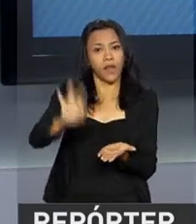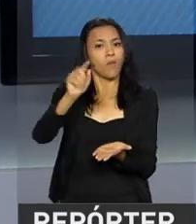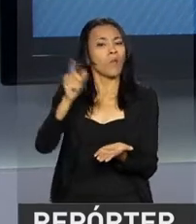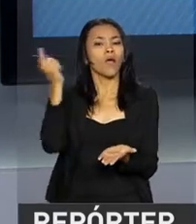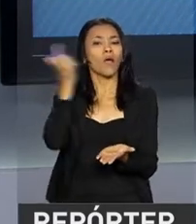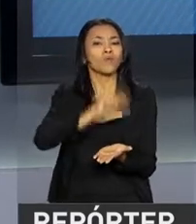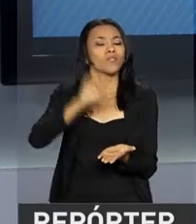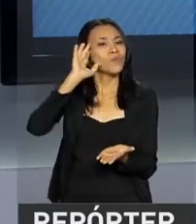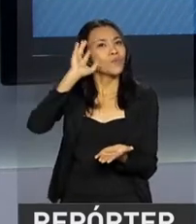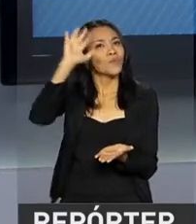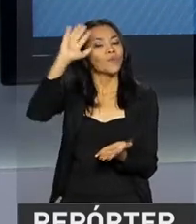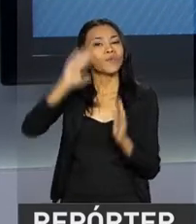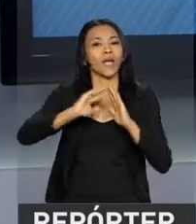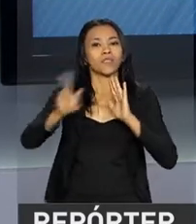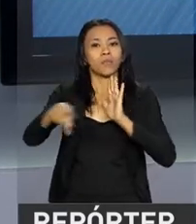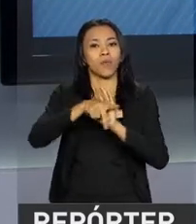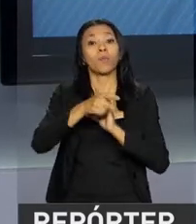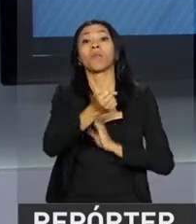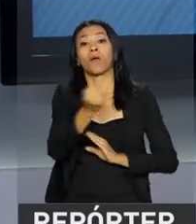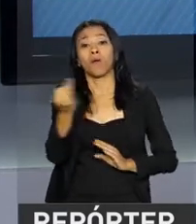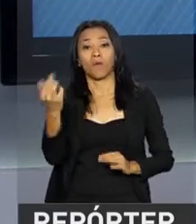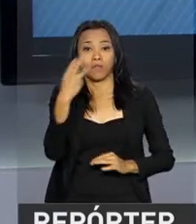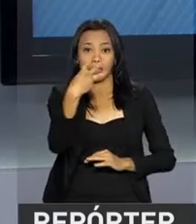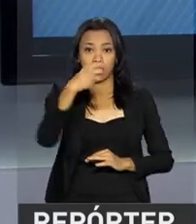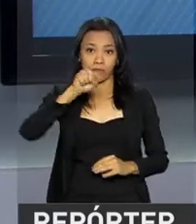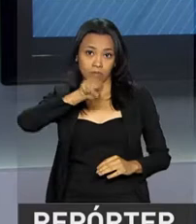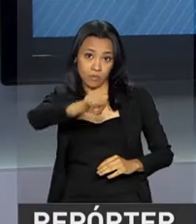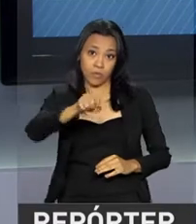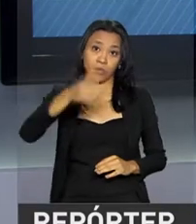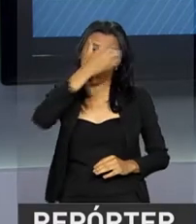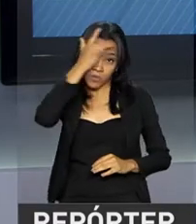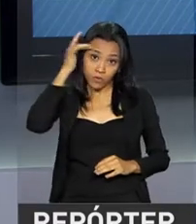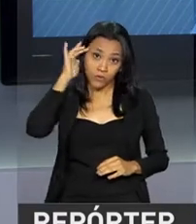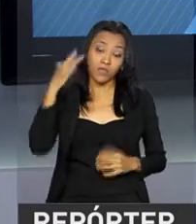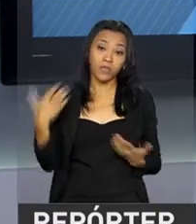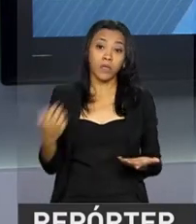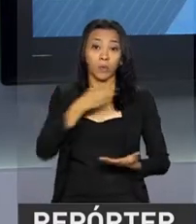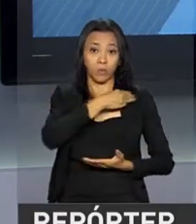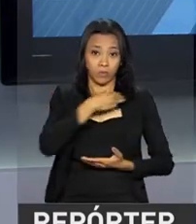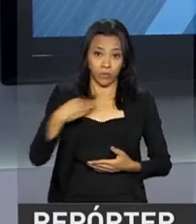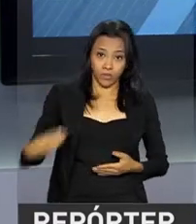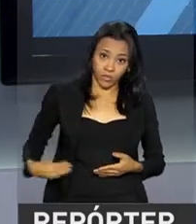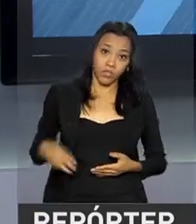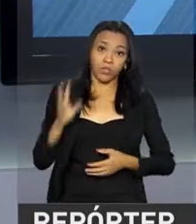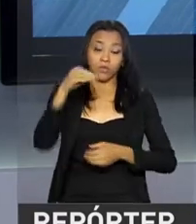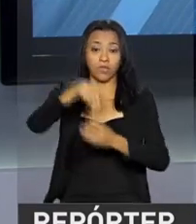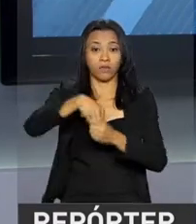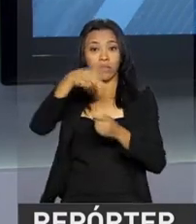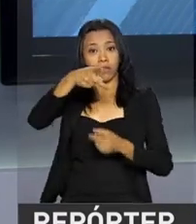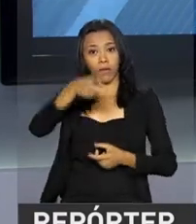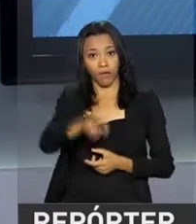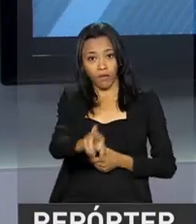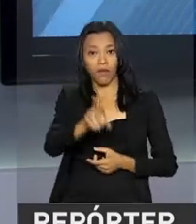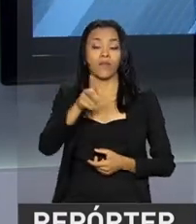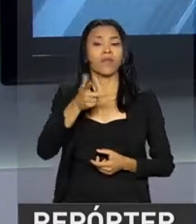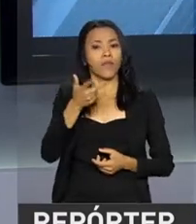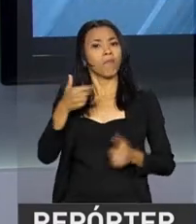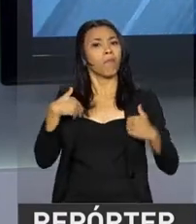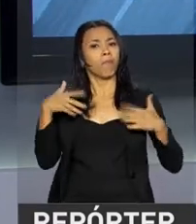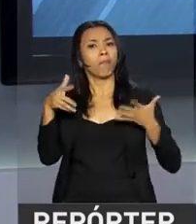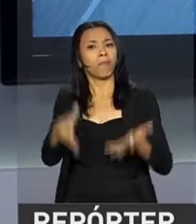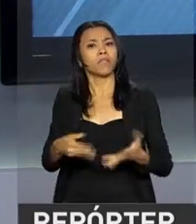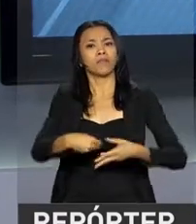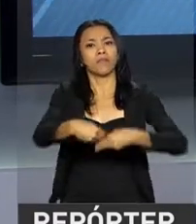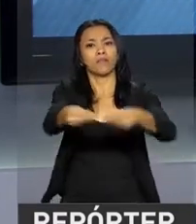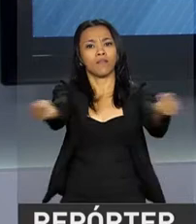própria para mais três mil pessoas o ministro da secretaria geral da presidência a tendência da república moreira franco participou da entrega